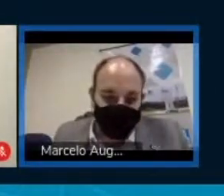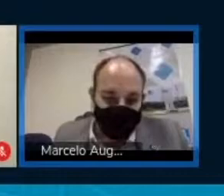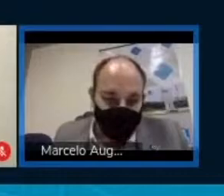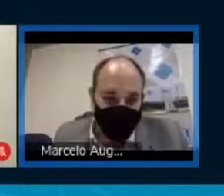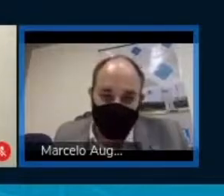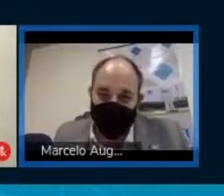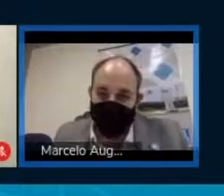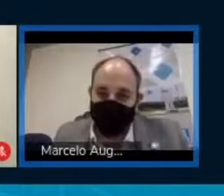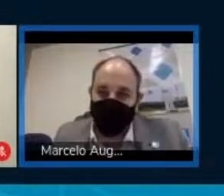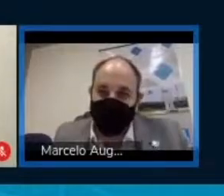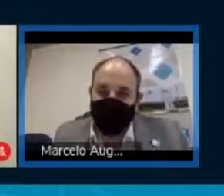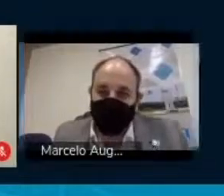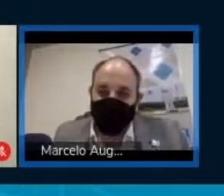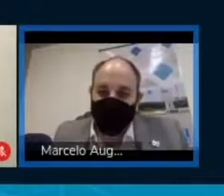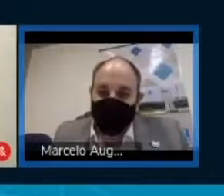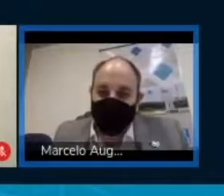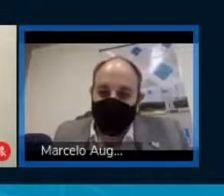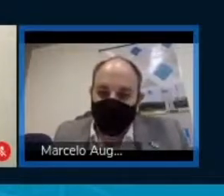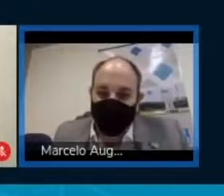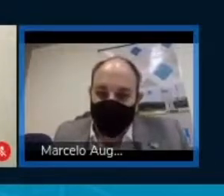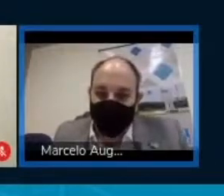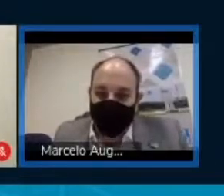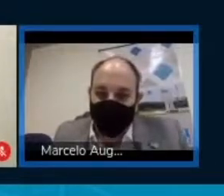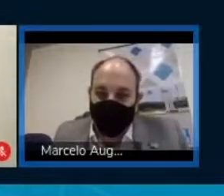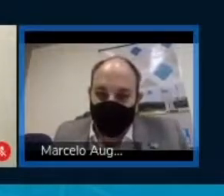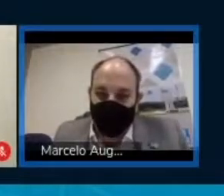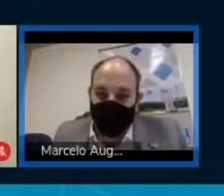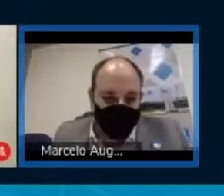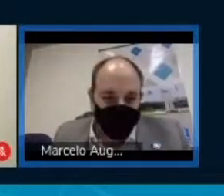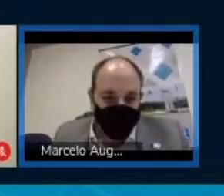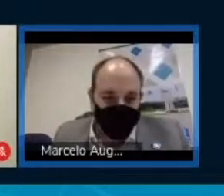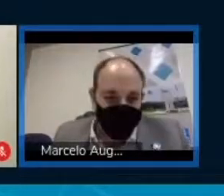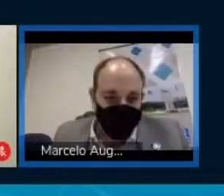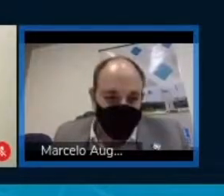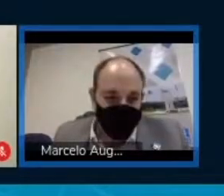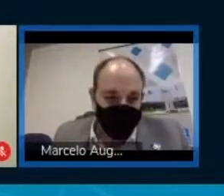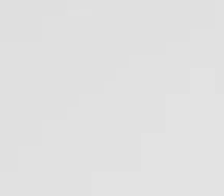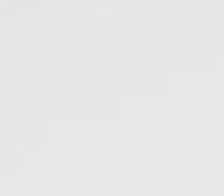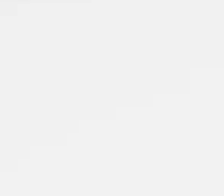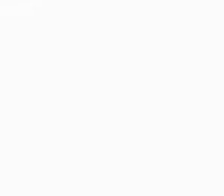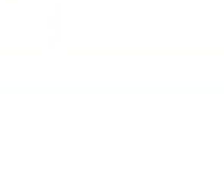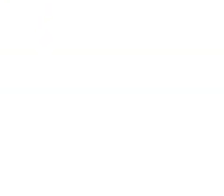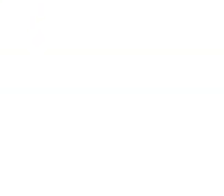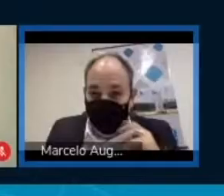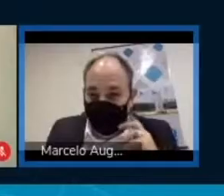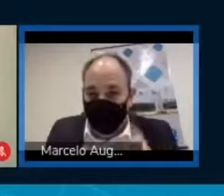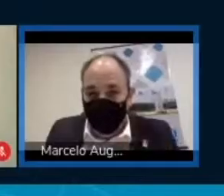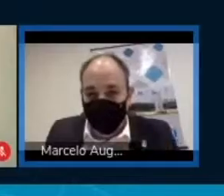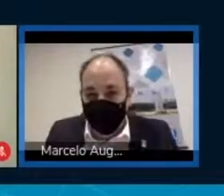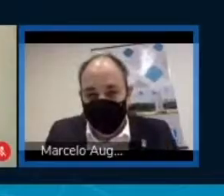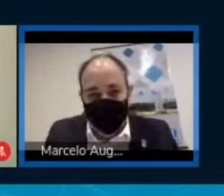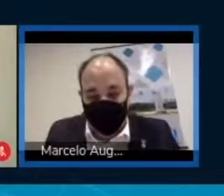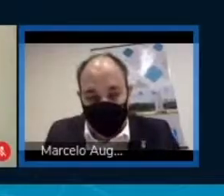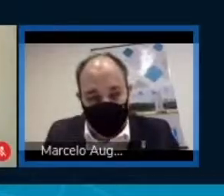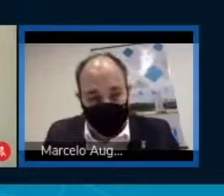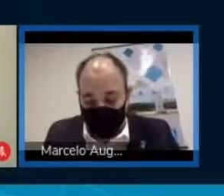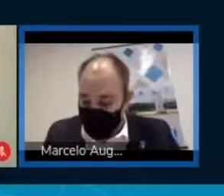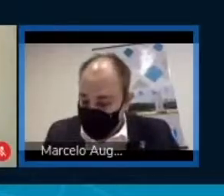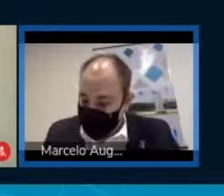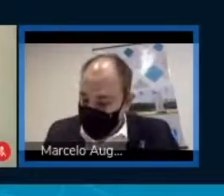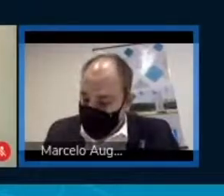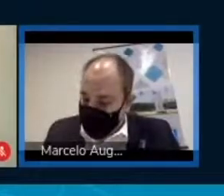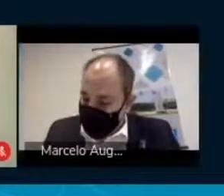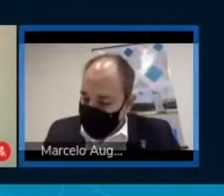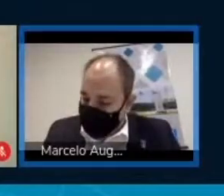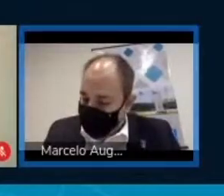para o Bienio 2022-2024, entre outros assuntos. Os gestores conduziram